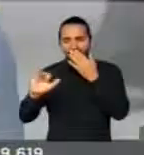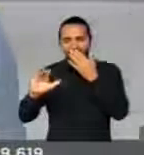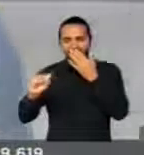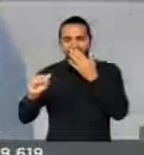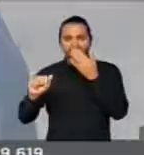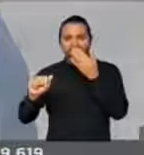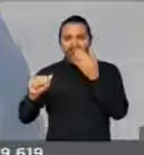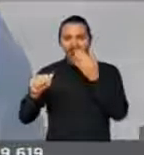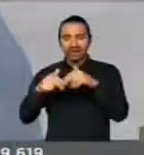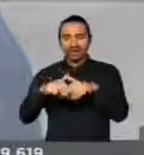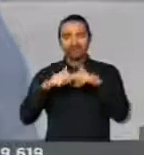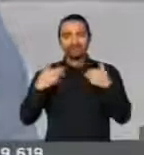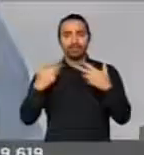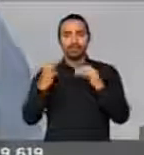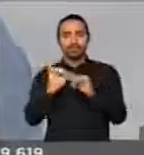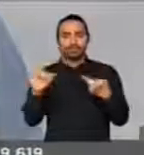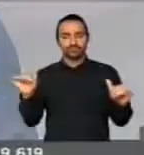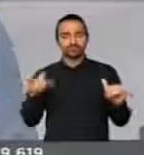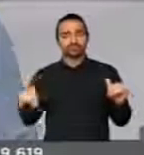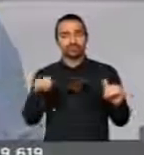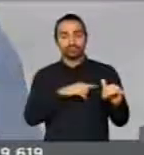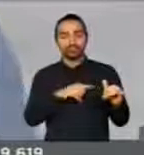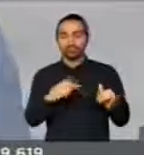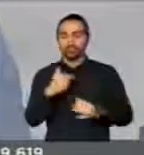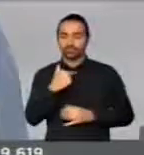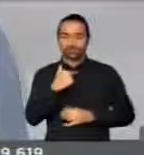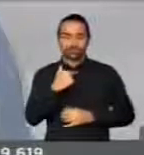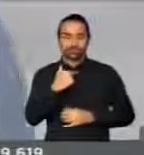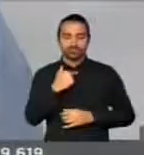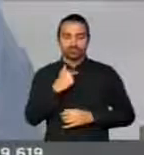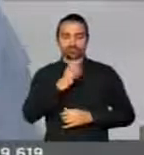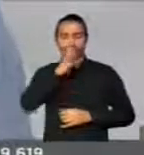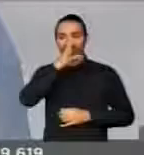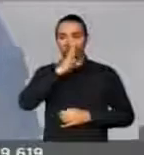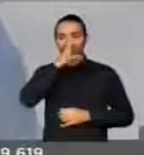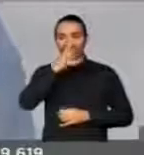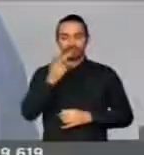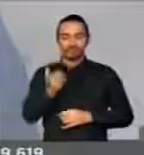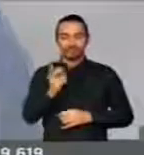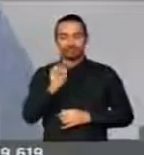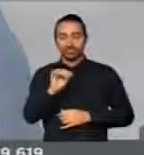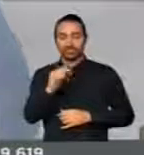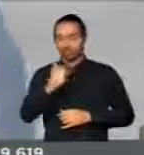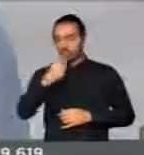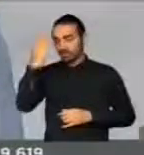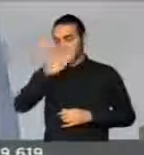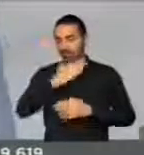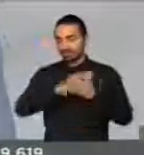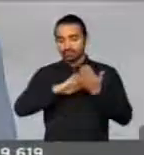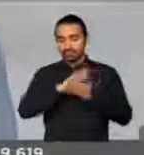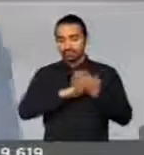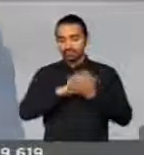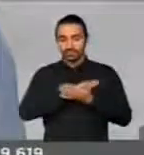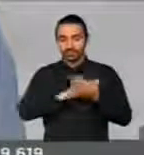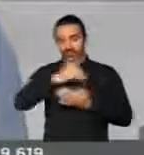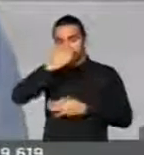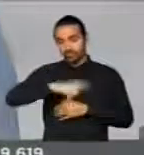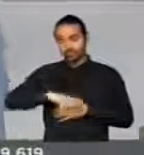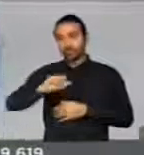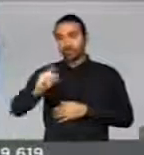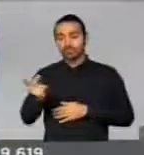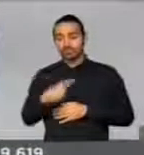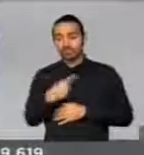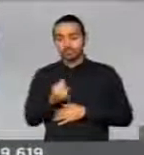isso que eu quero dizer que nós não devemos, irresponsavelmente, sem comprovação, repetir aqui coisas que